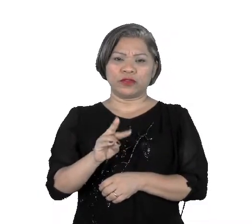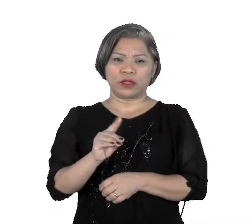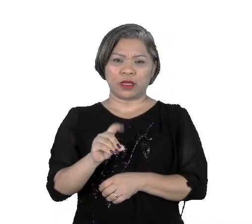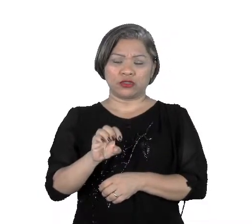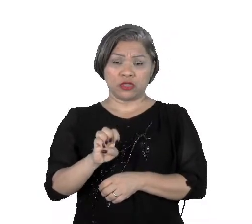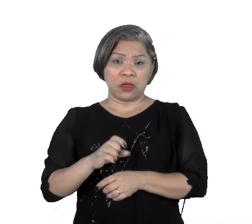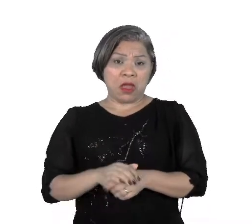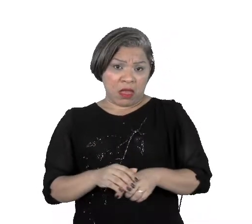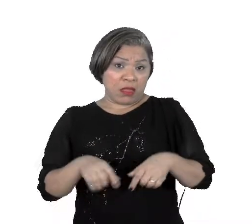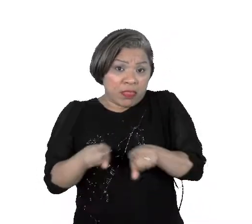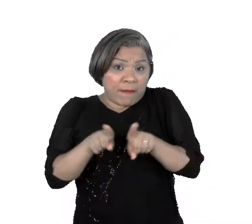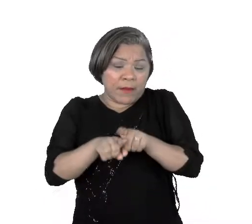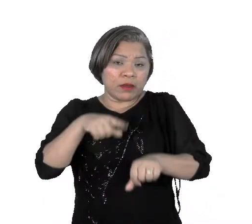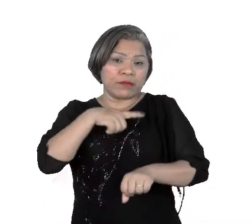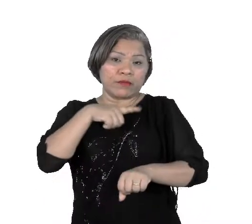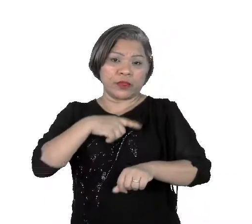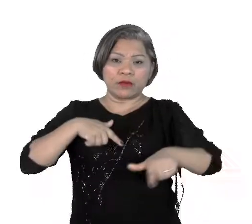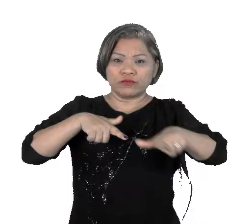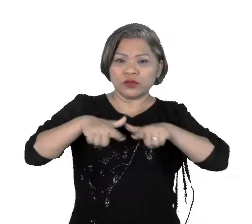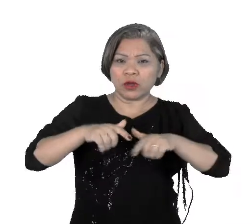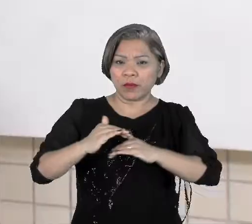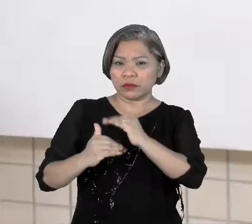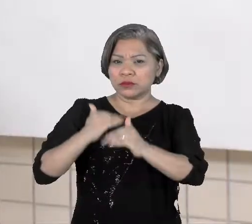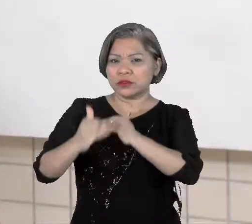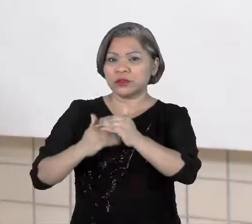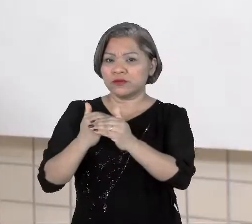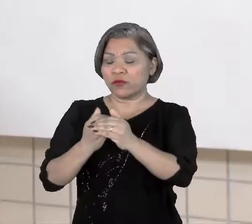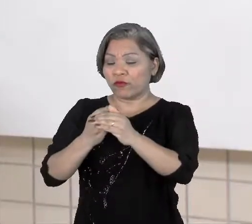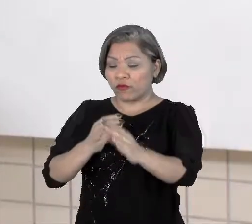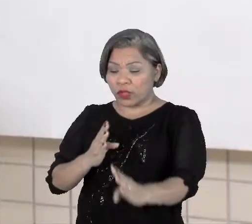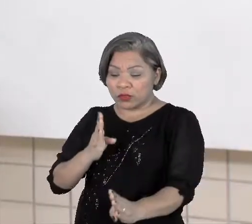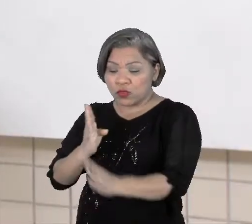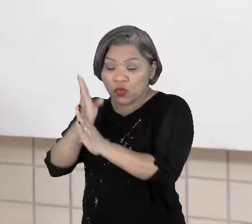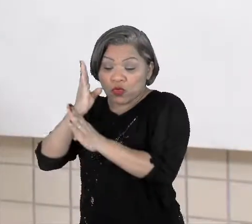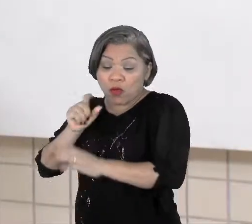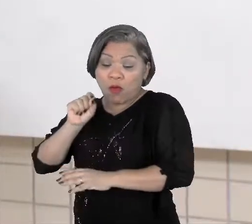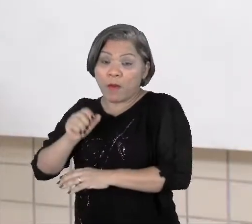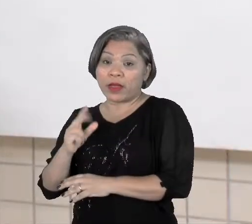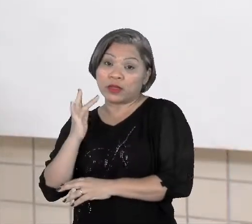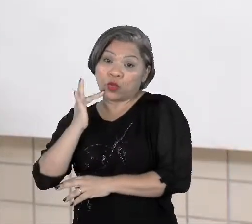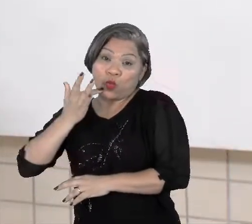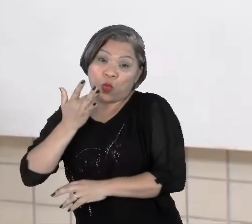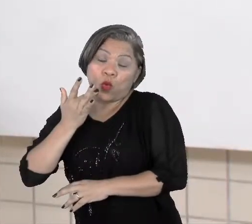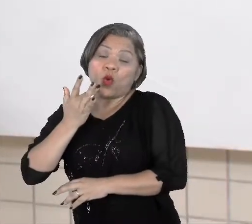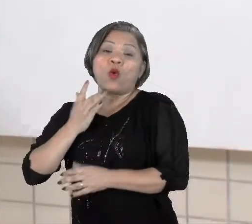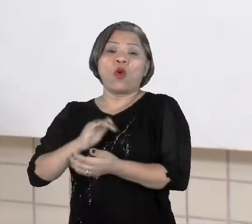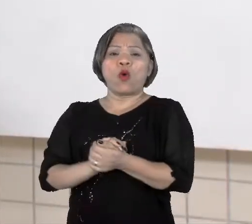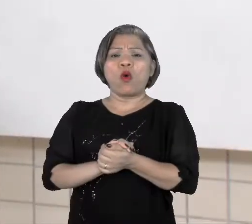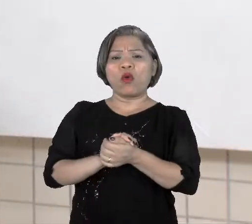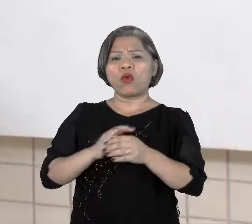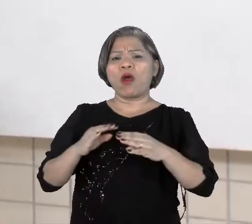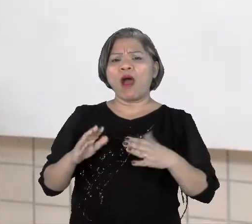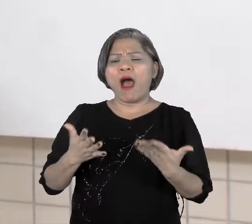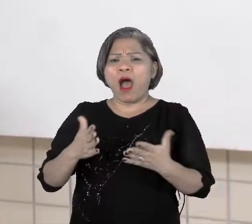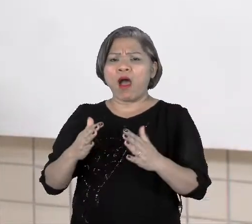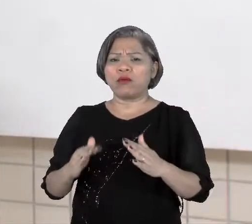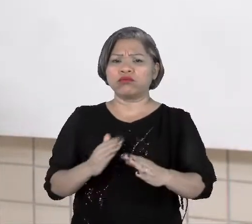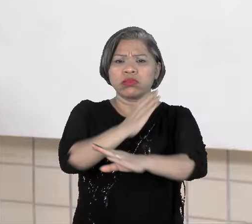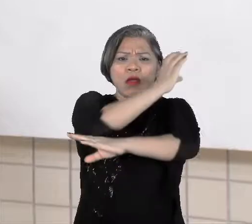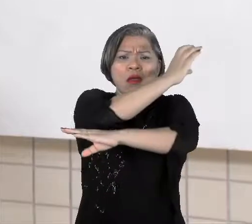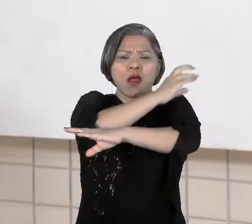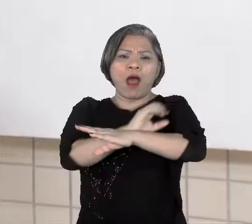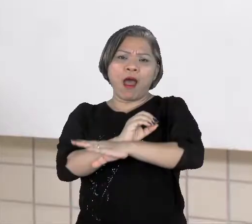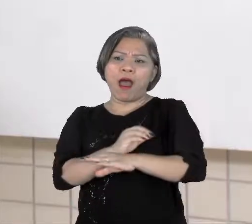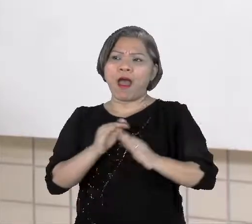cidade, tem suas origens ligadas à descoberta do ouro na Chapada dos Negros. Em 1736,